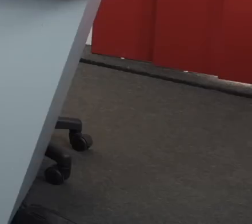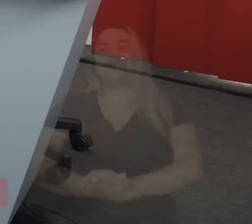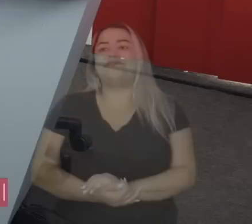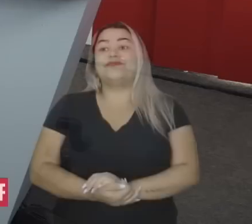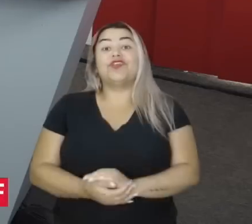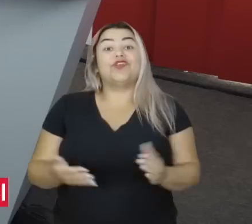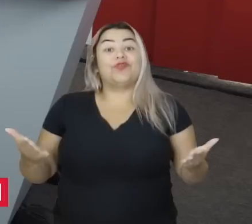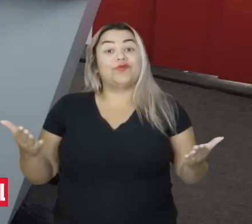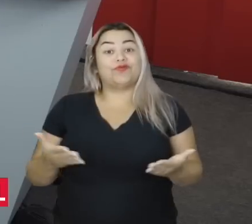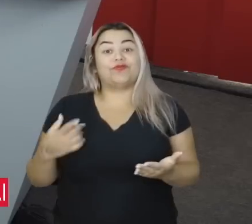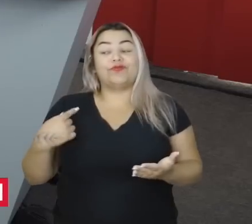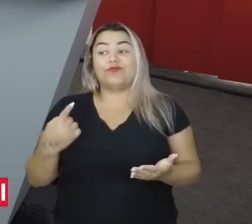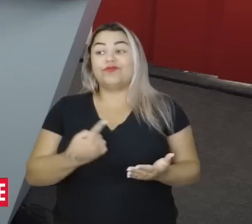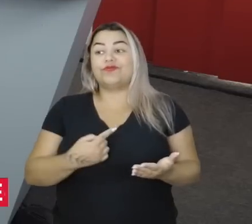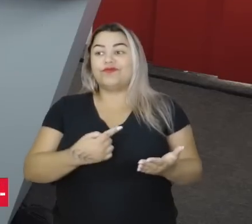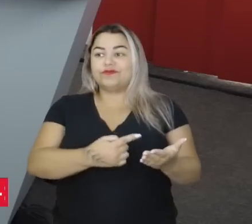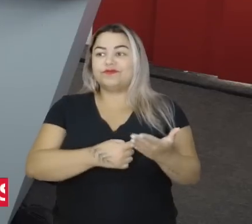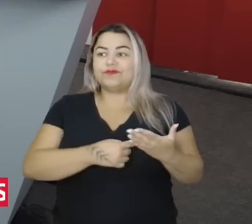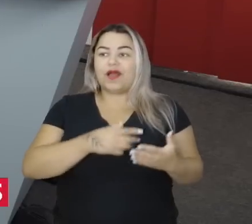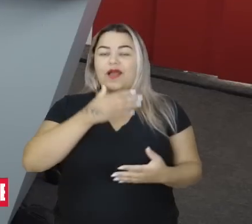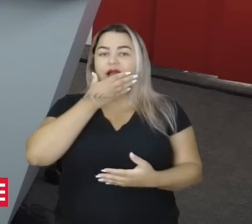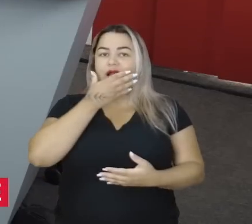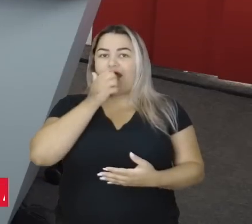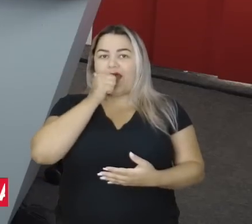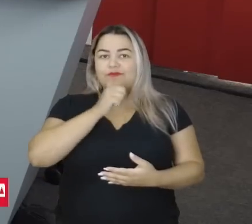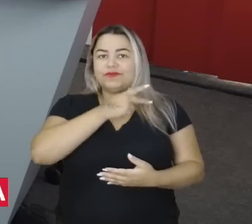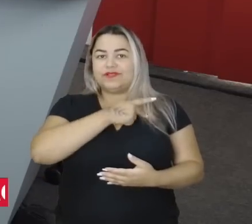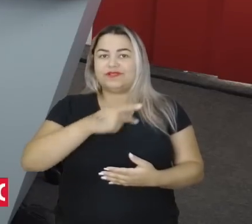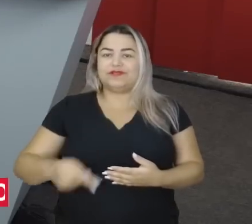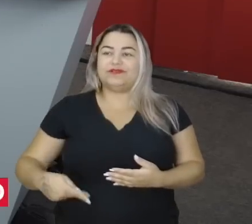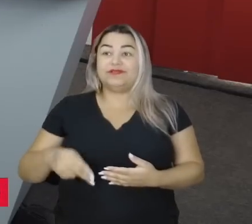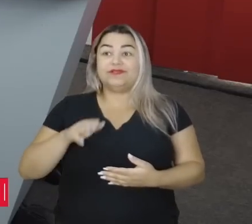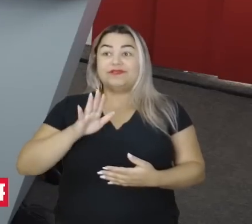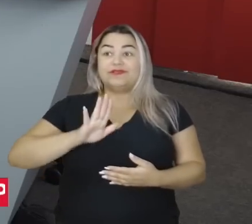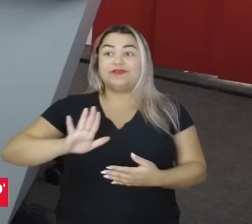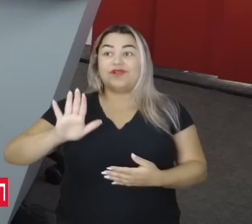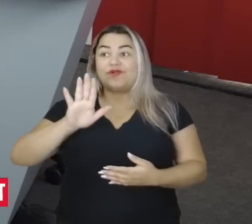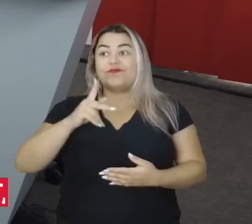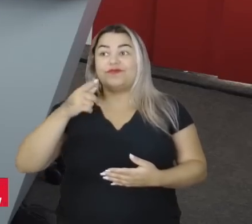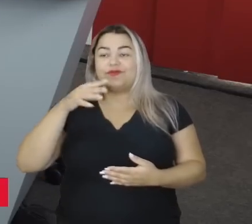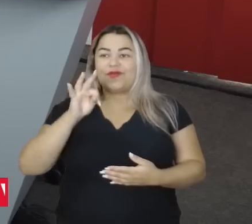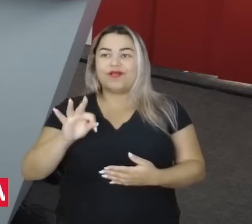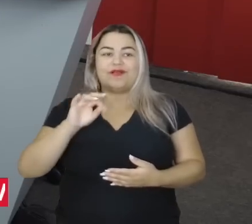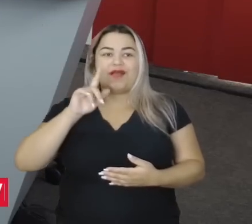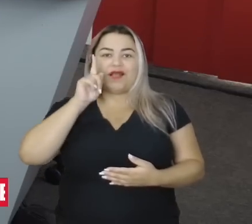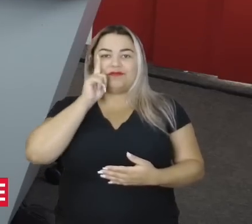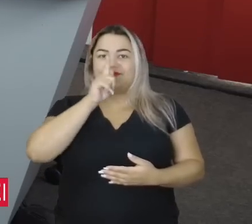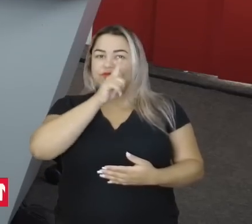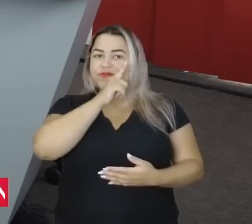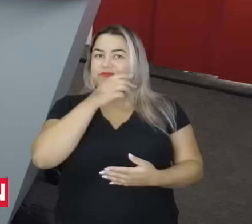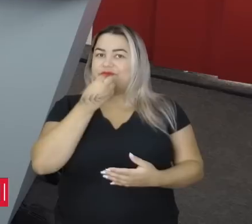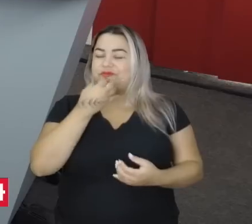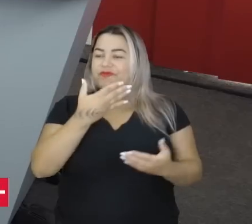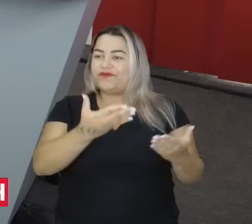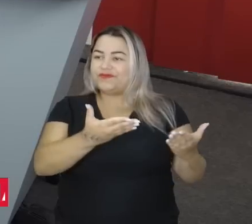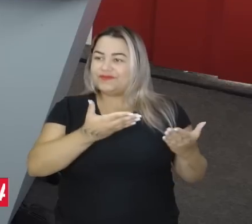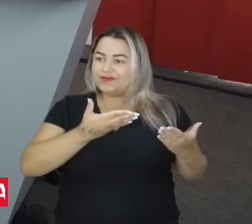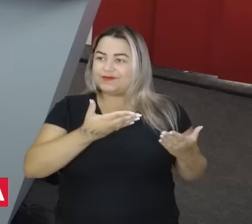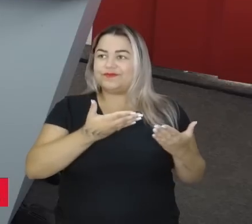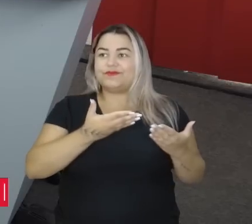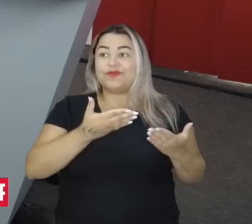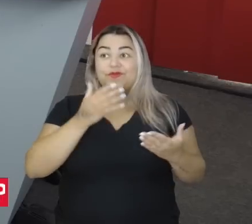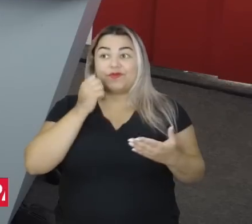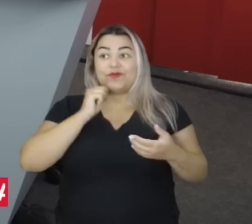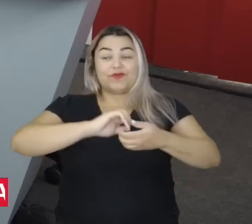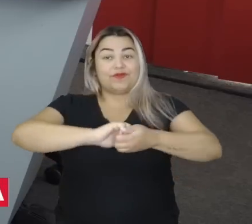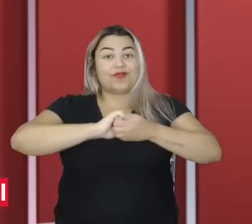hoje a nossa convidada é a presidenta nacional do PT e deputada federal Gleisi Hoffmann. Bem-vinda. Obrigada, Amanda. Uma